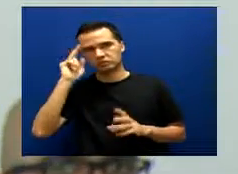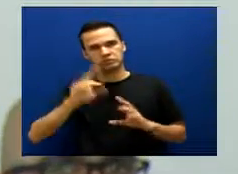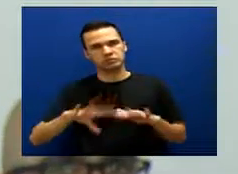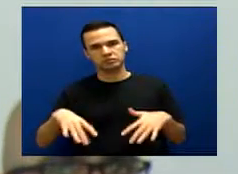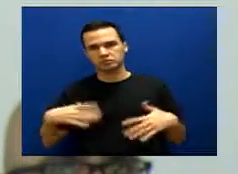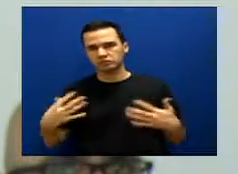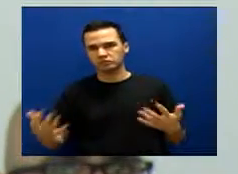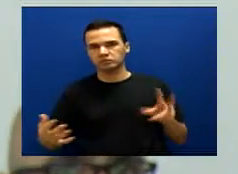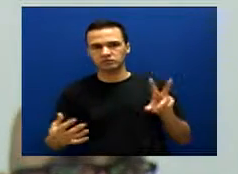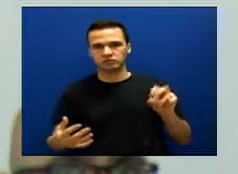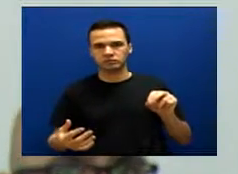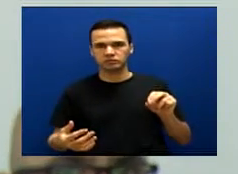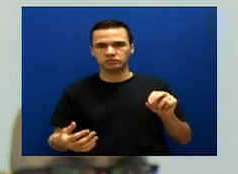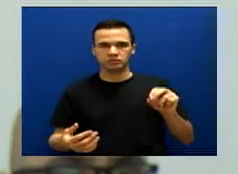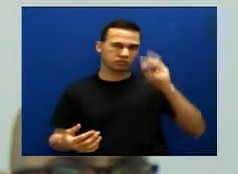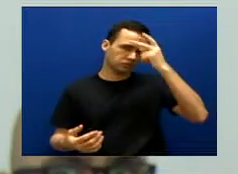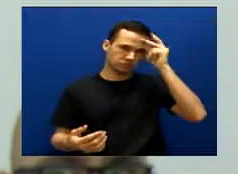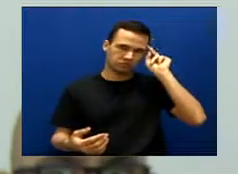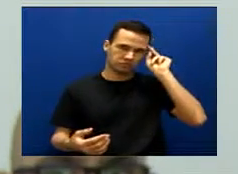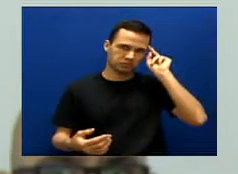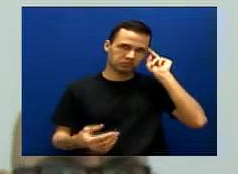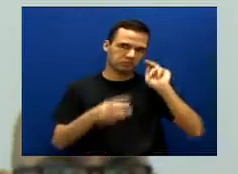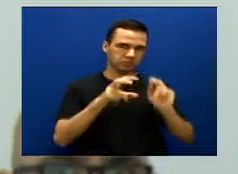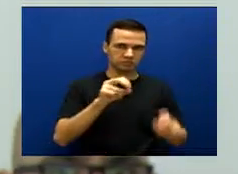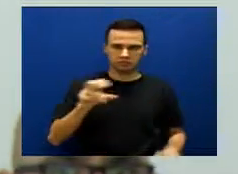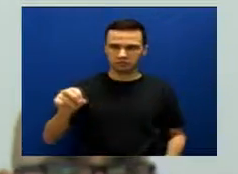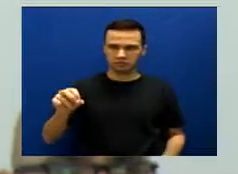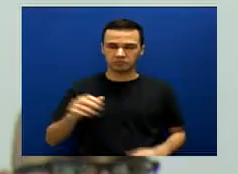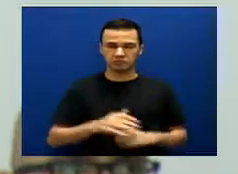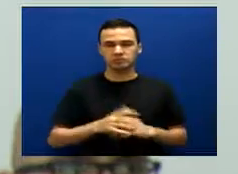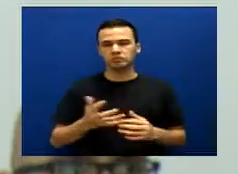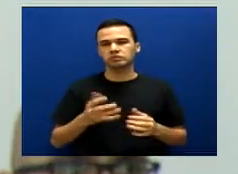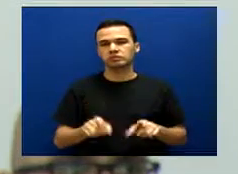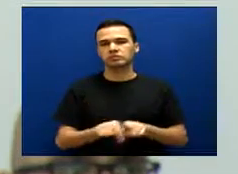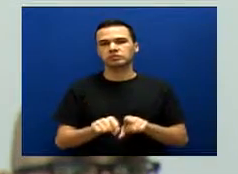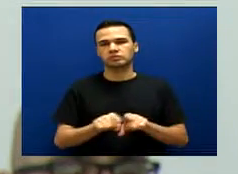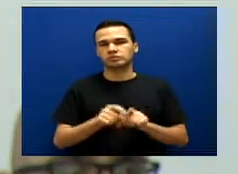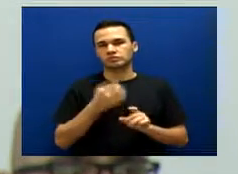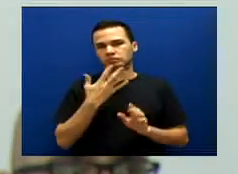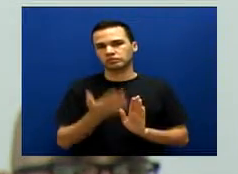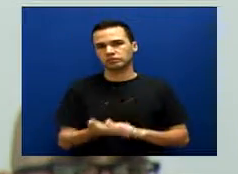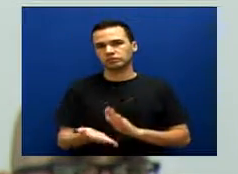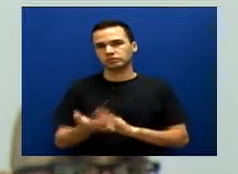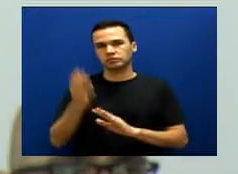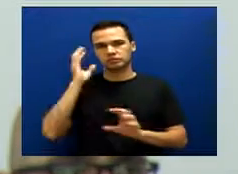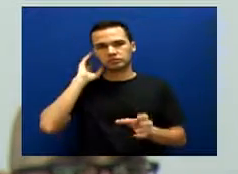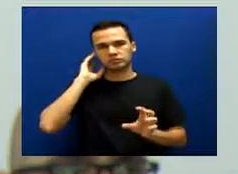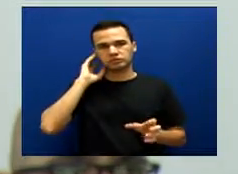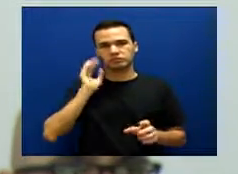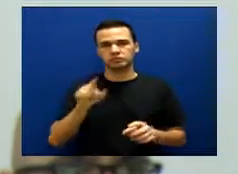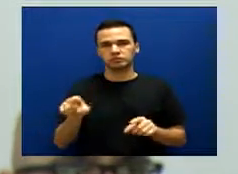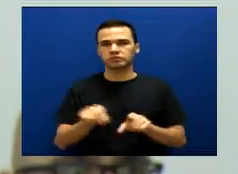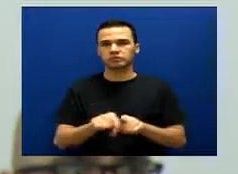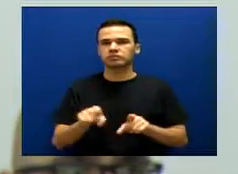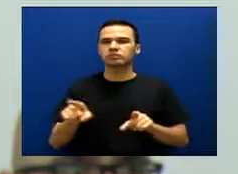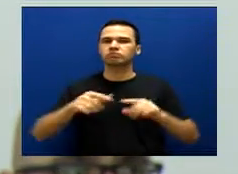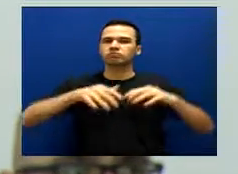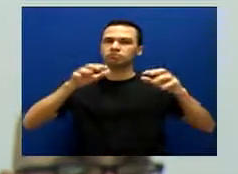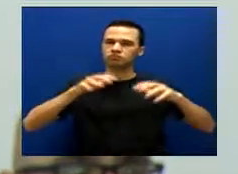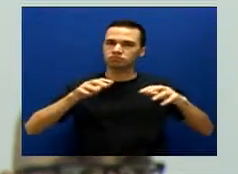para 50 pessoas. Então eu quero também fazer esse reconhecimento. Obrigado. Seu, que você,